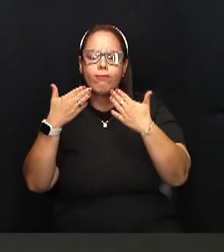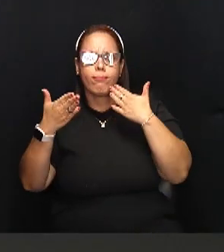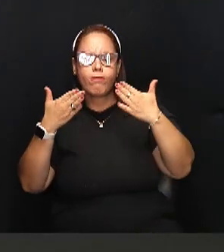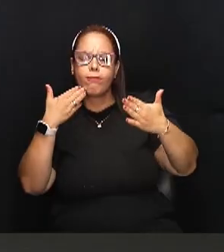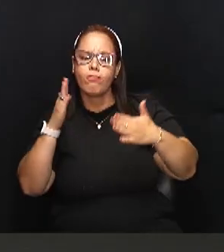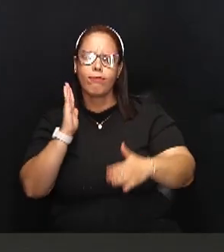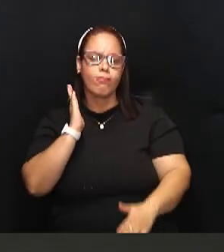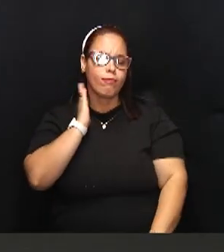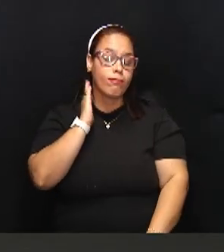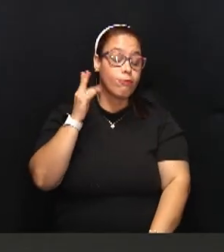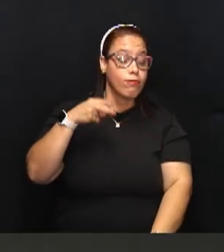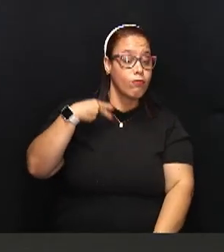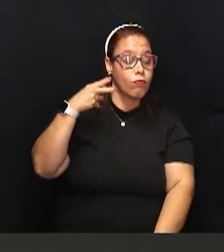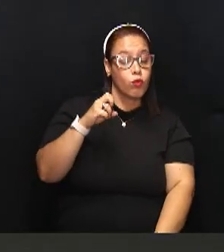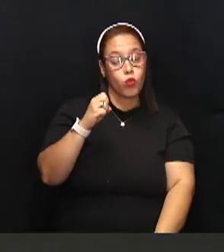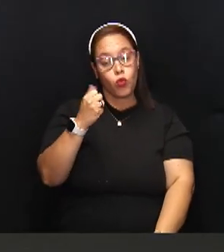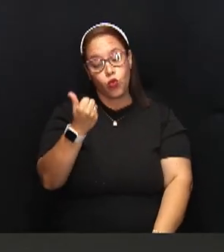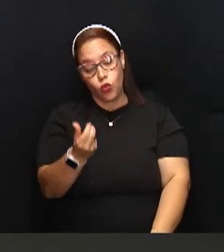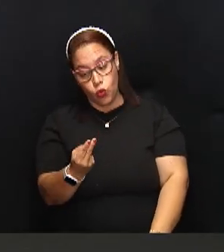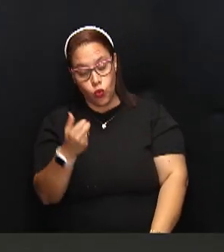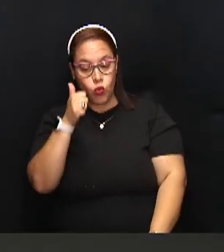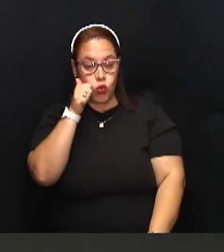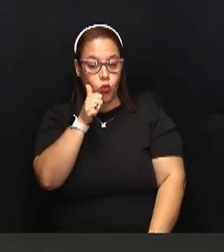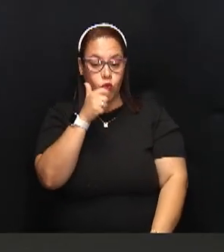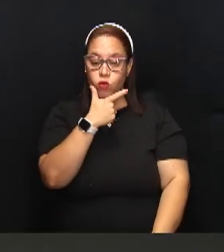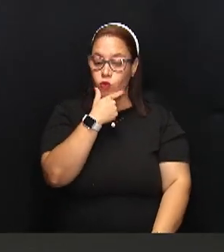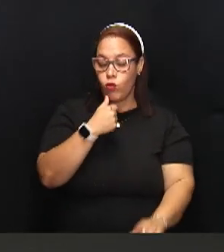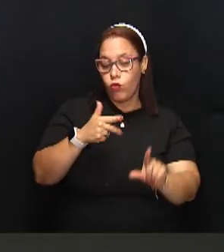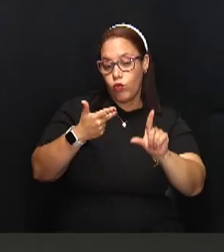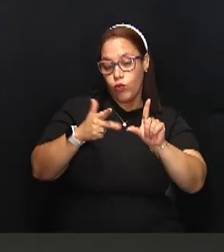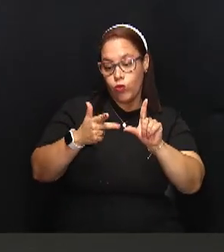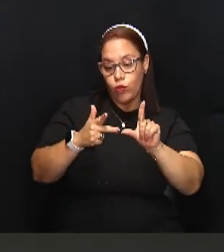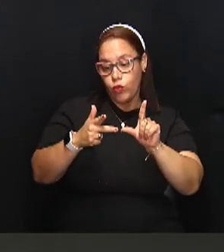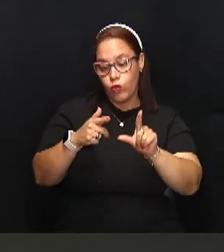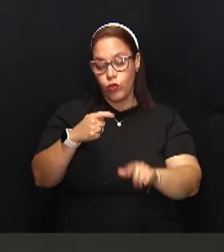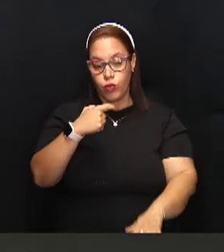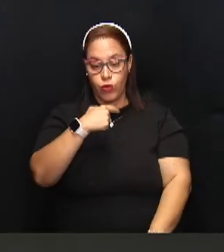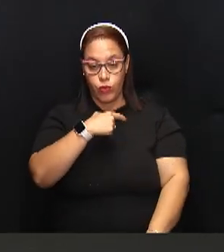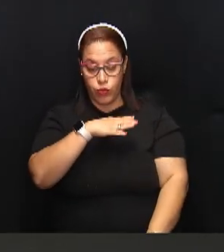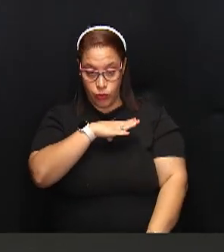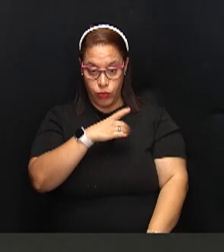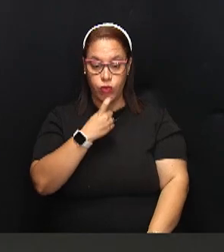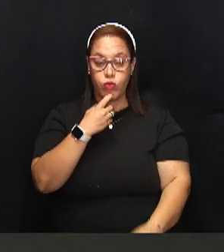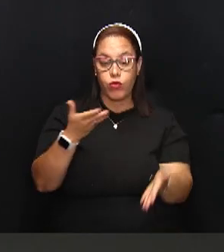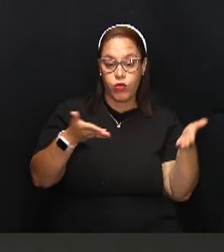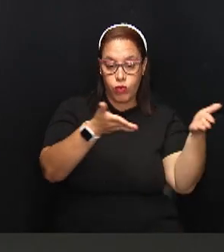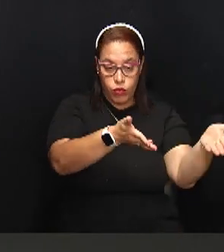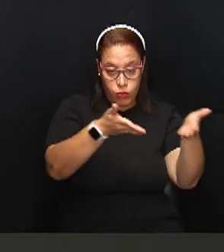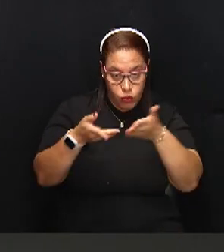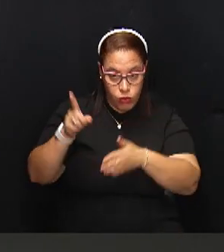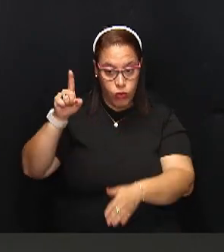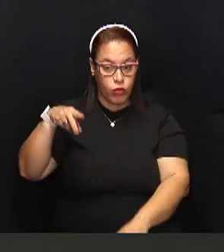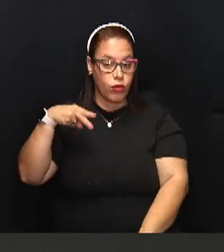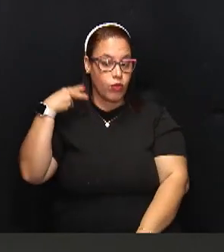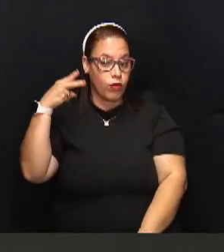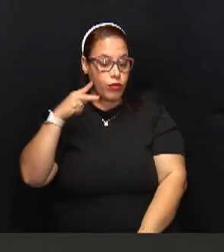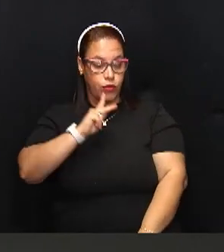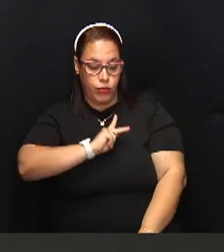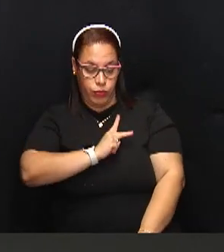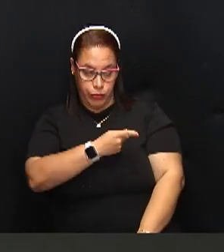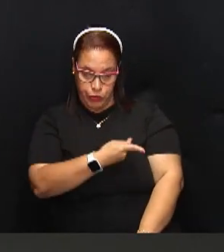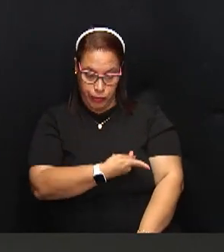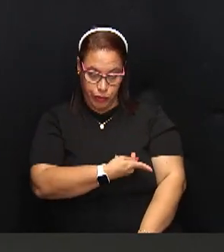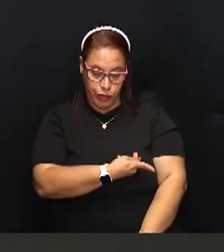com um vereador ou vereadora do Legislativo da nossa cidade. Hoje, o nosso convidado é o vereador Paulo